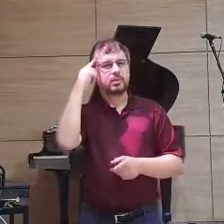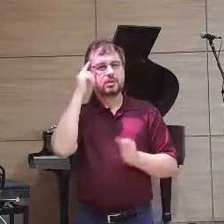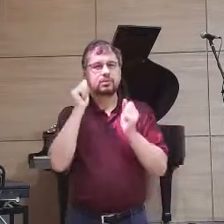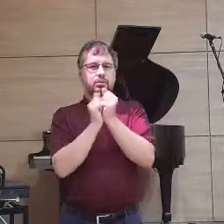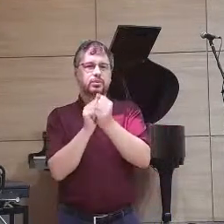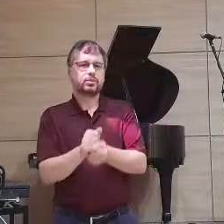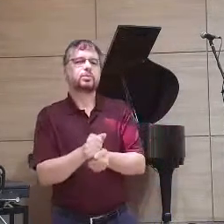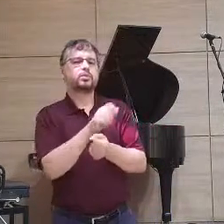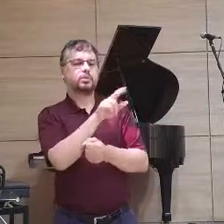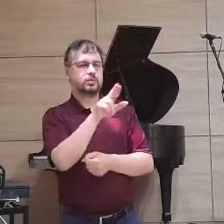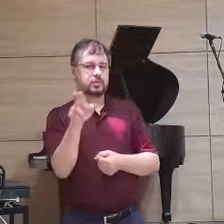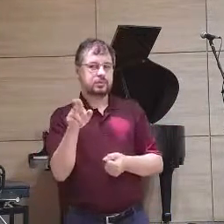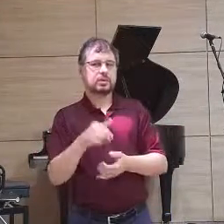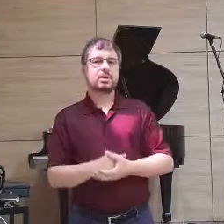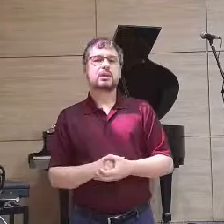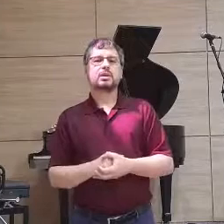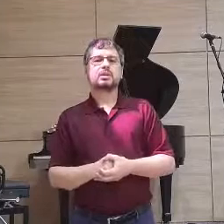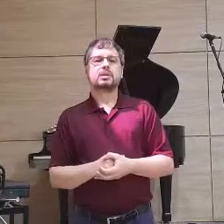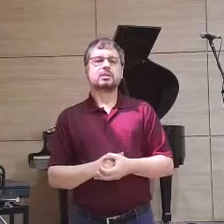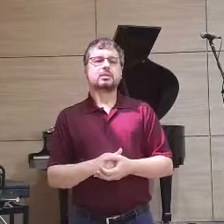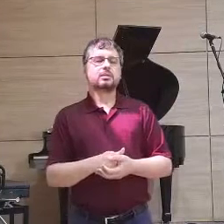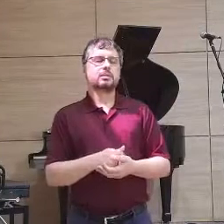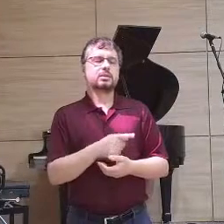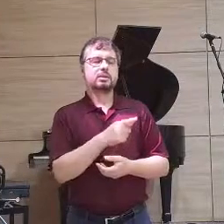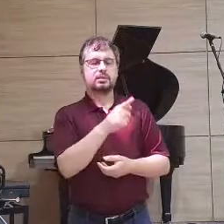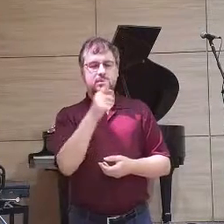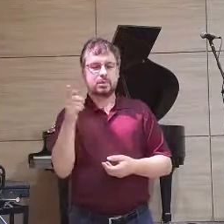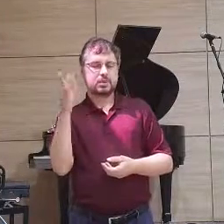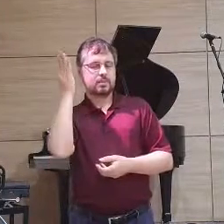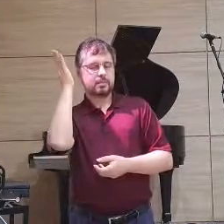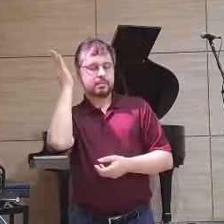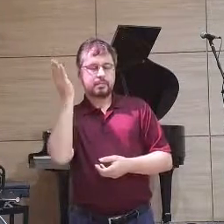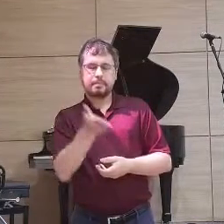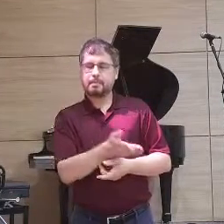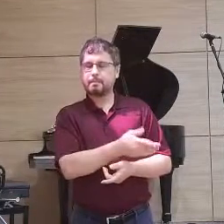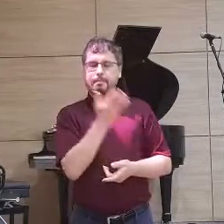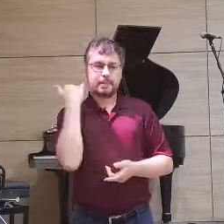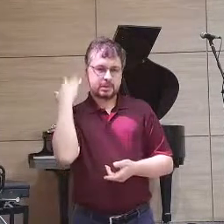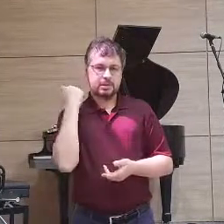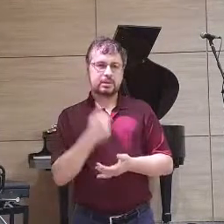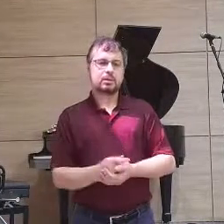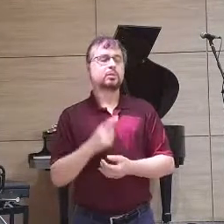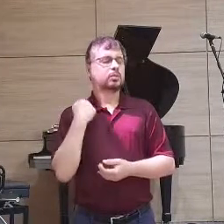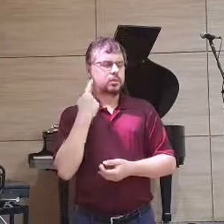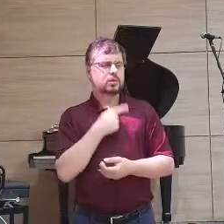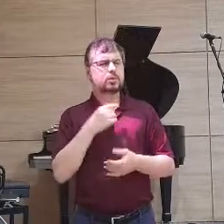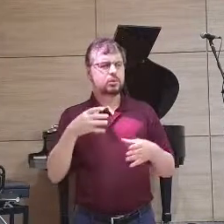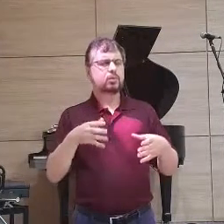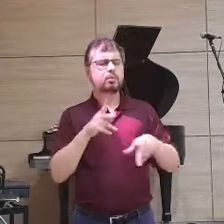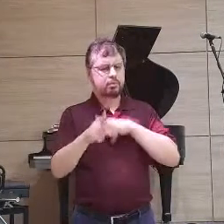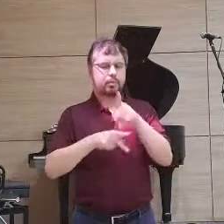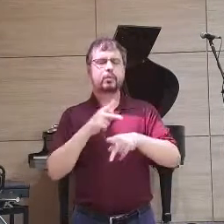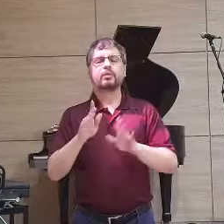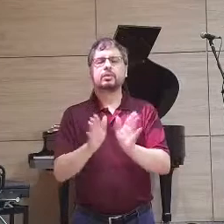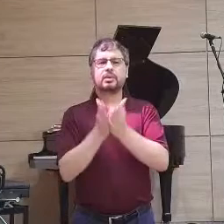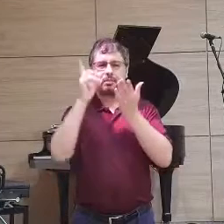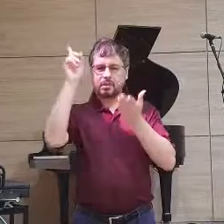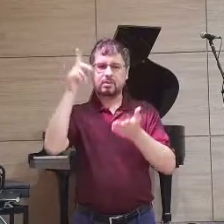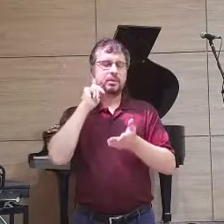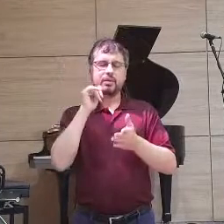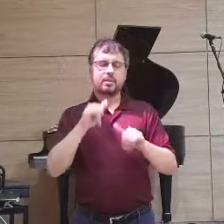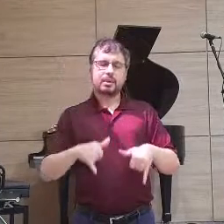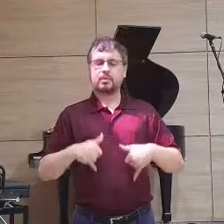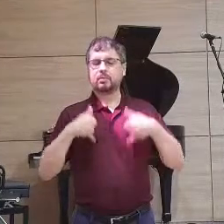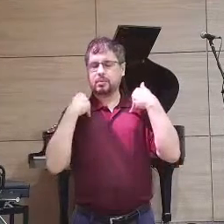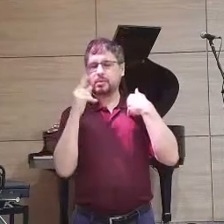aquilo que eu disse a semana passada para os irmãos que a importância lembra nós somos o povo da Bíblia e nós não falamos isso